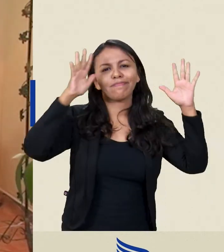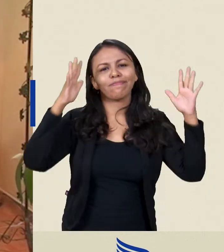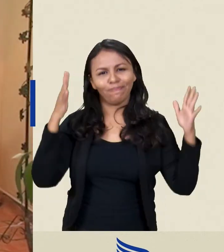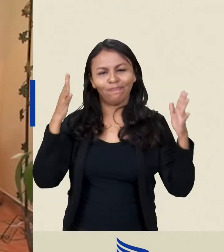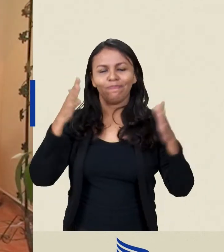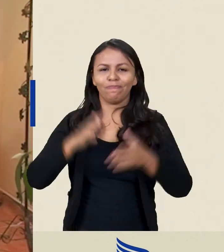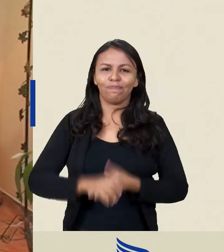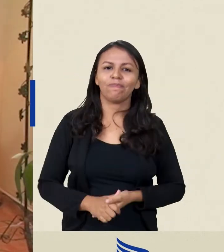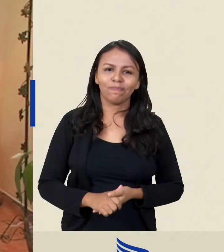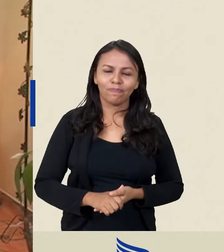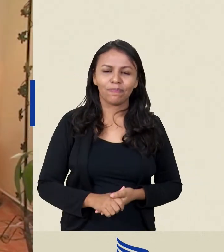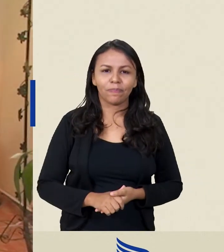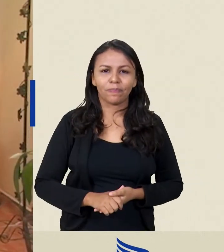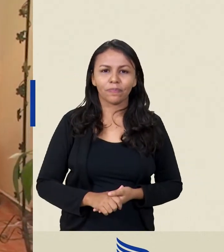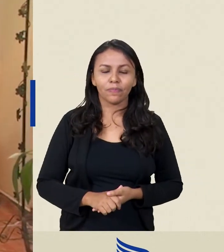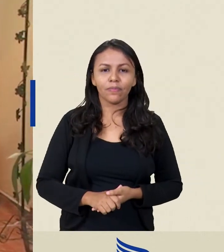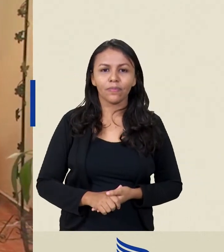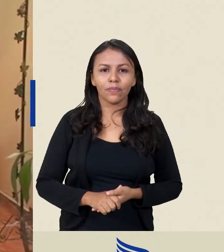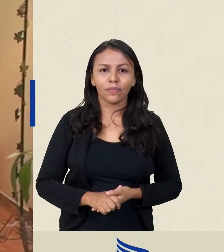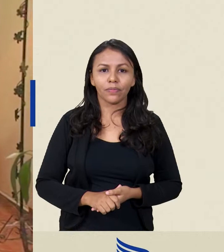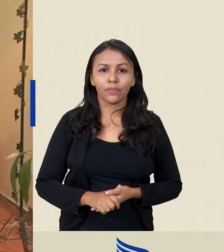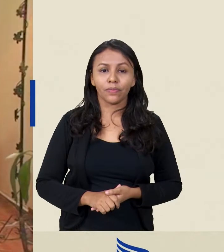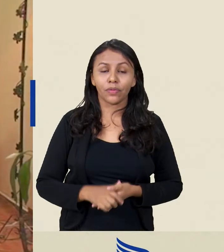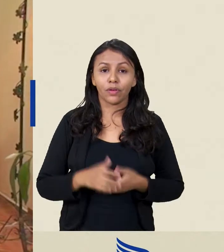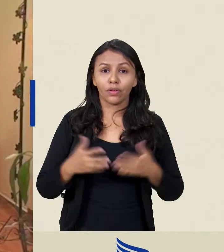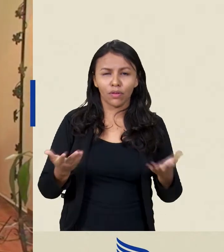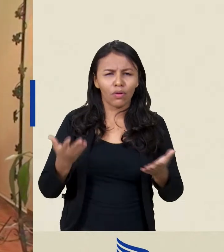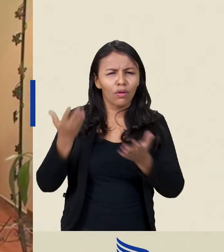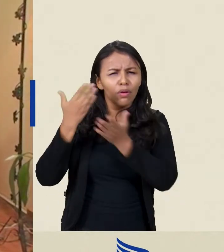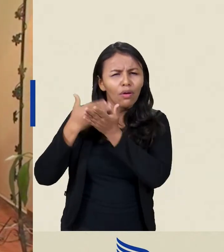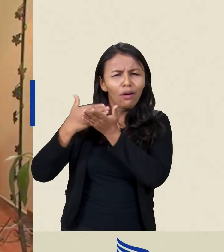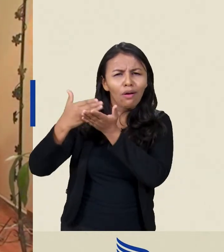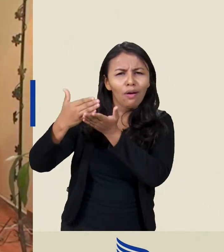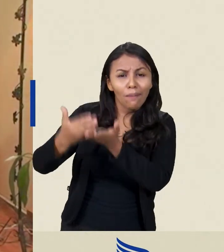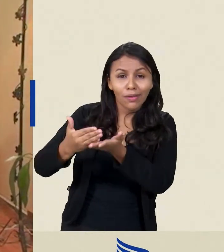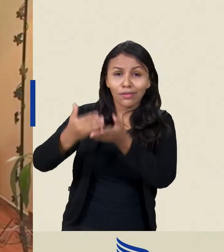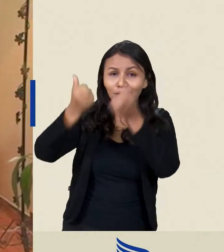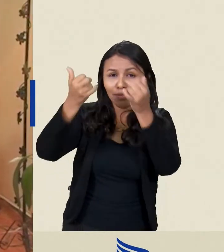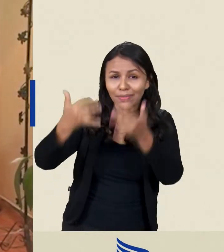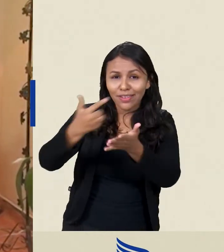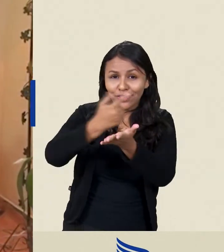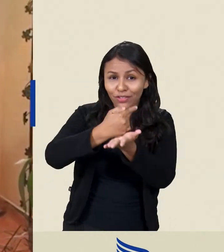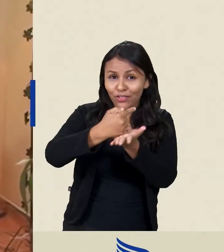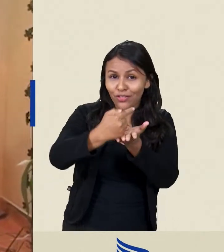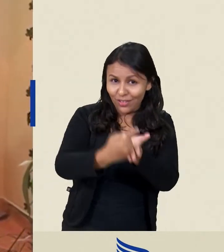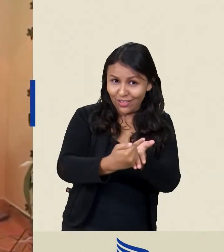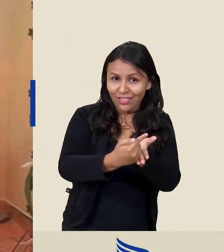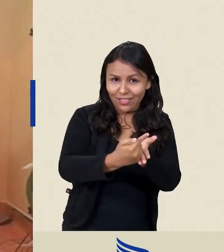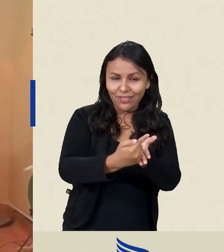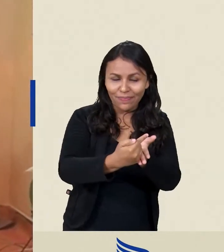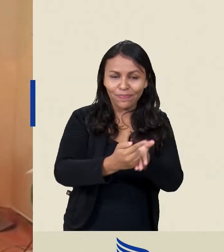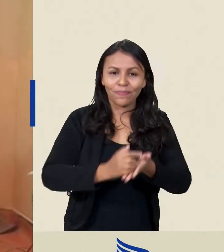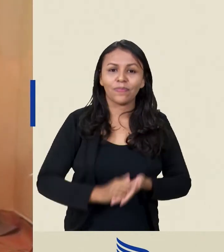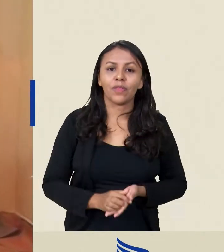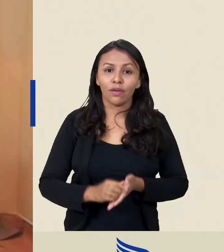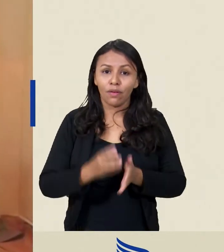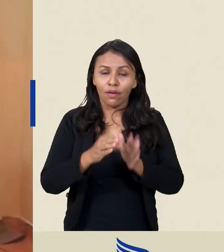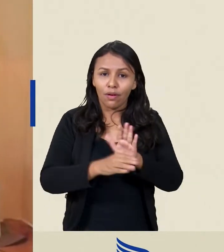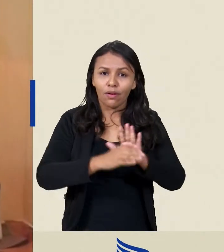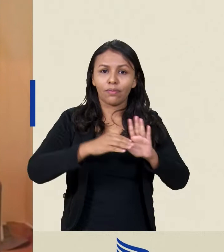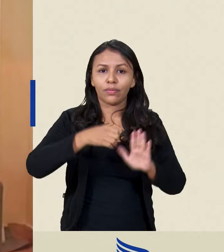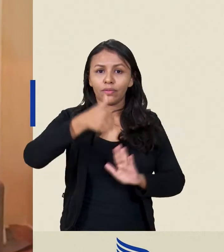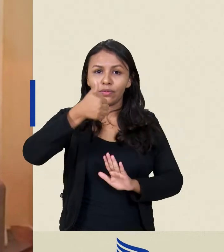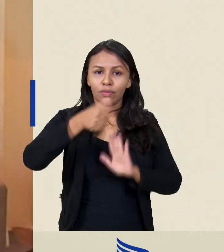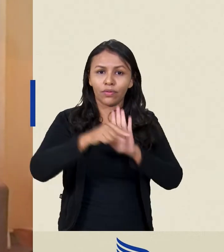clara. Baseado no relato original de Gênesis, o livro das origens, capítulo 1,